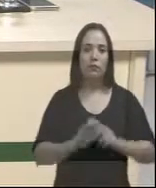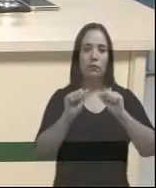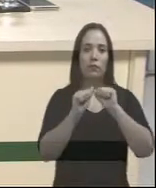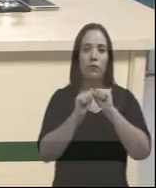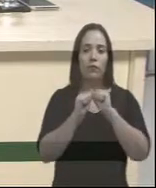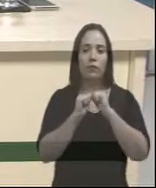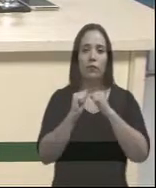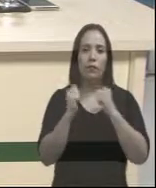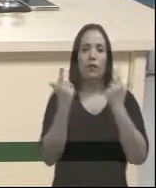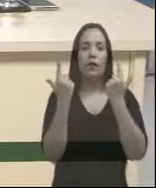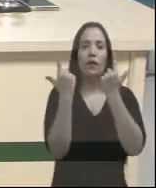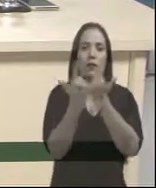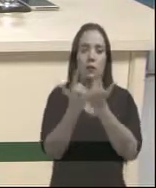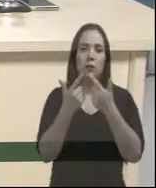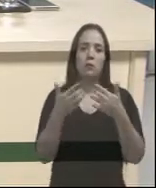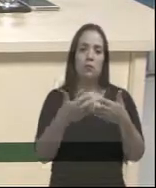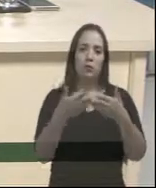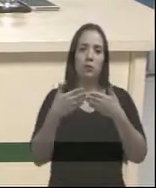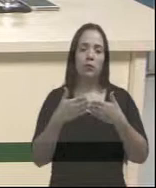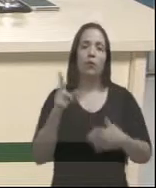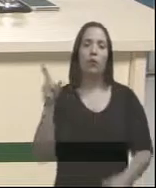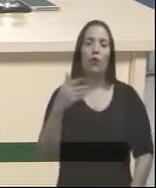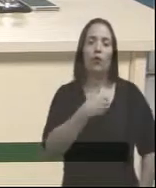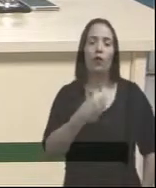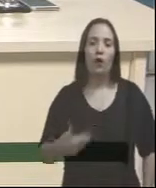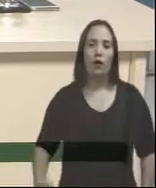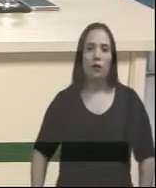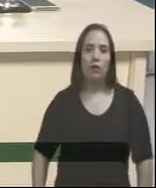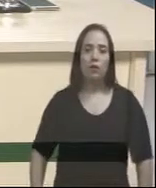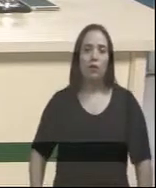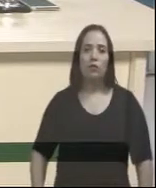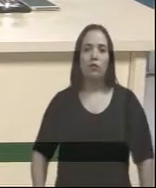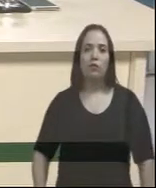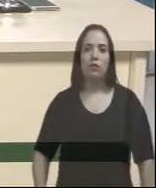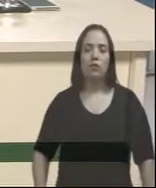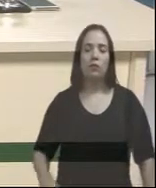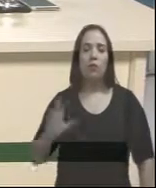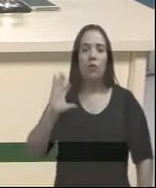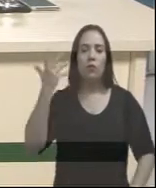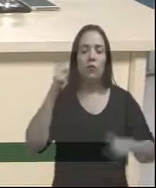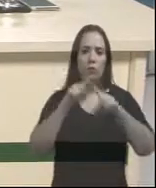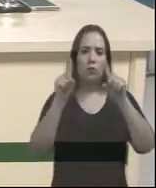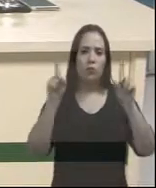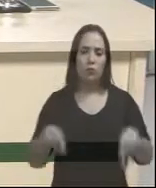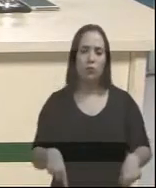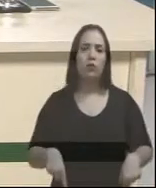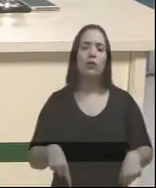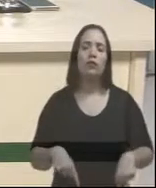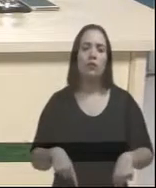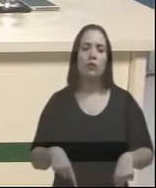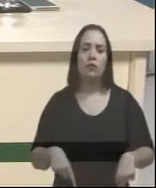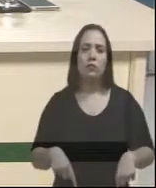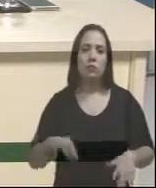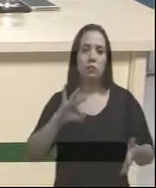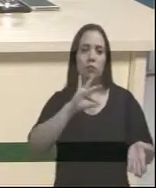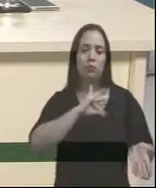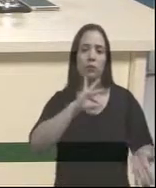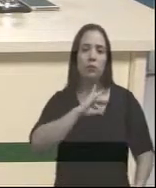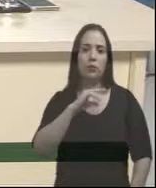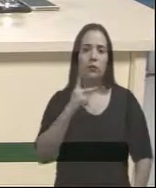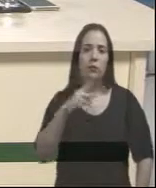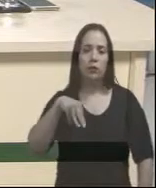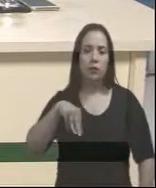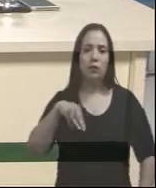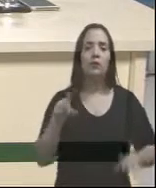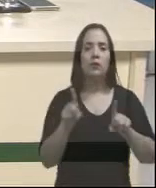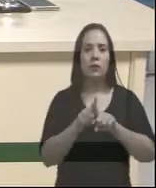Assembleia solicitou que o governador tomasse essas atitudes e esses projetos todos passaram por lá. E a Polícia Militar